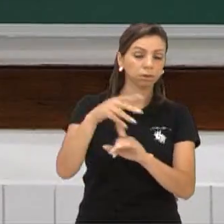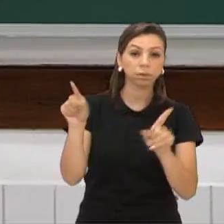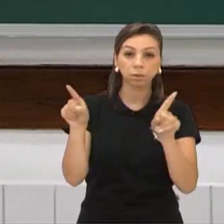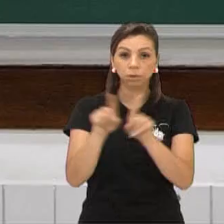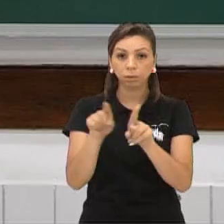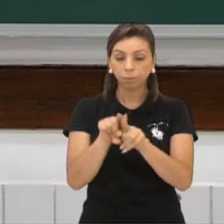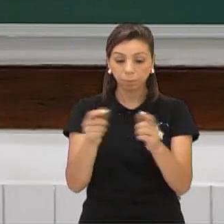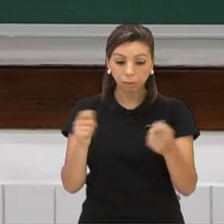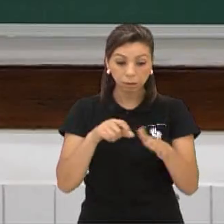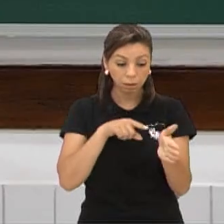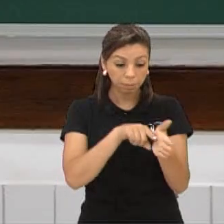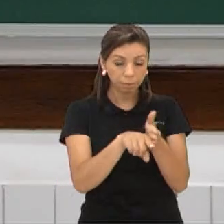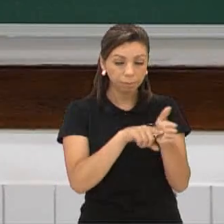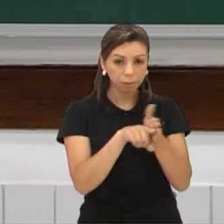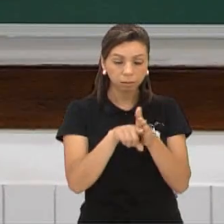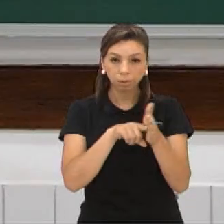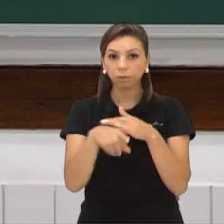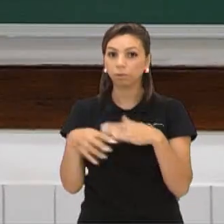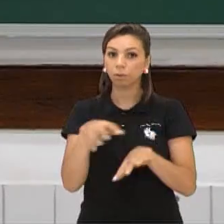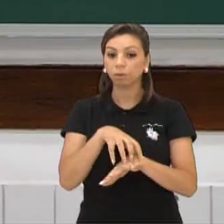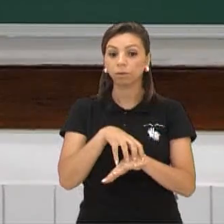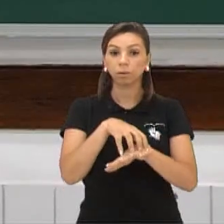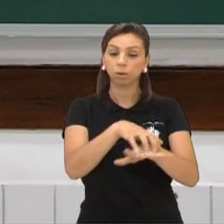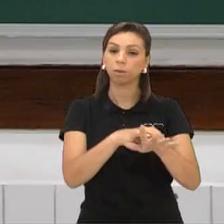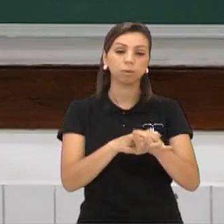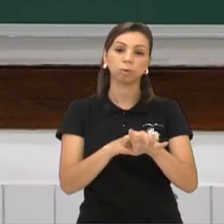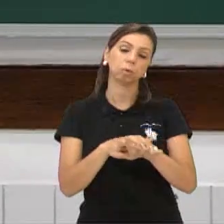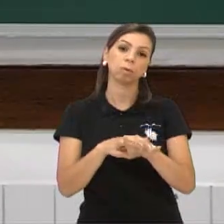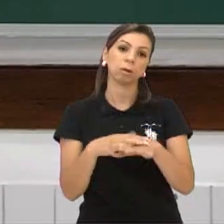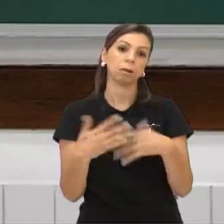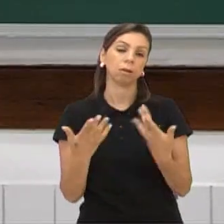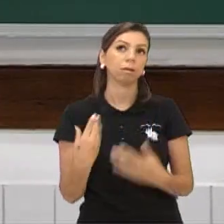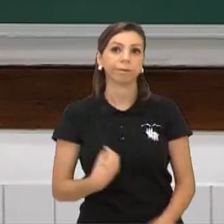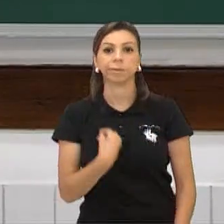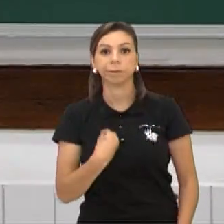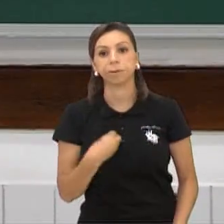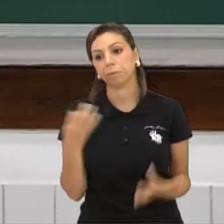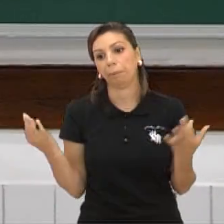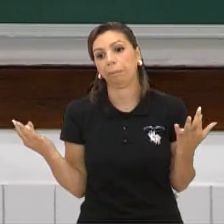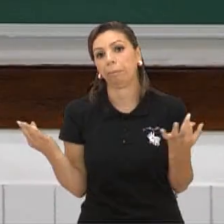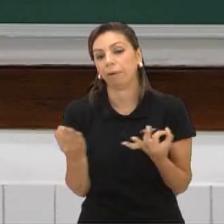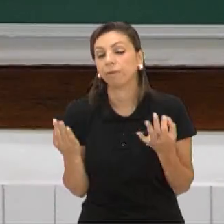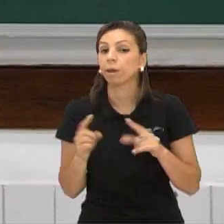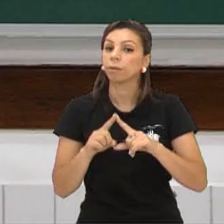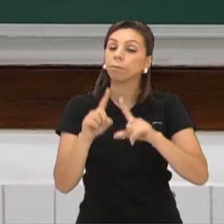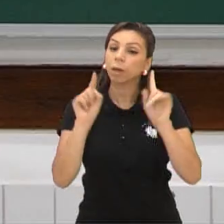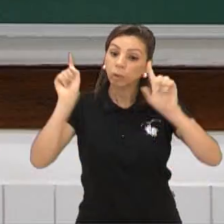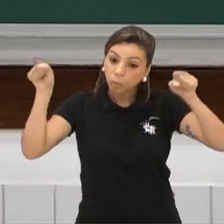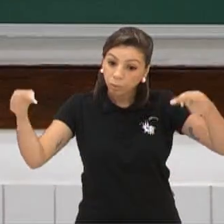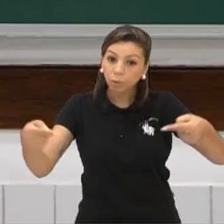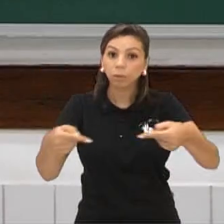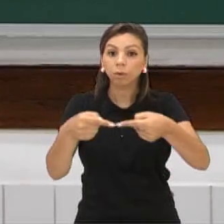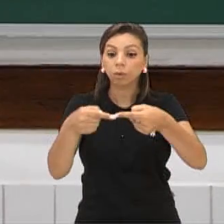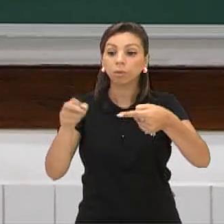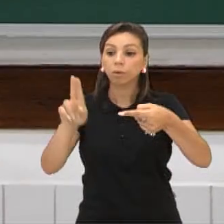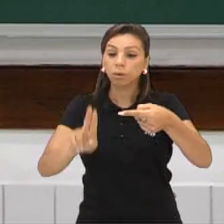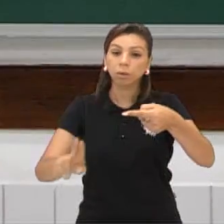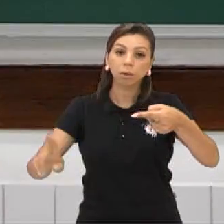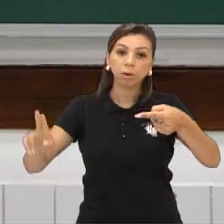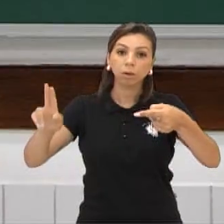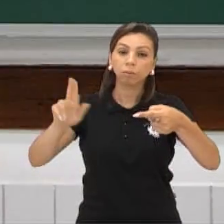ser necessário. O transporte não existe o mais correto, e sim o mais adequado ao uso,